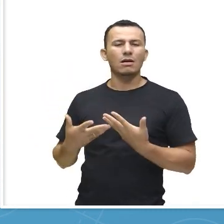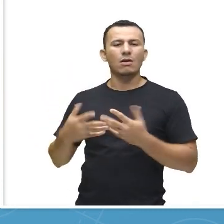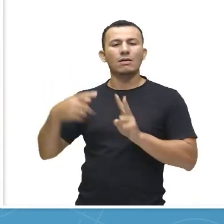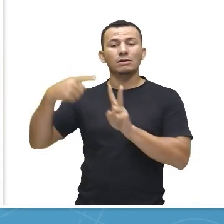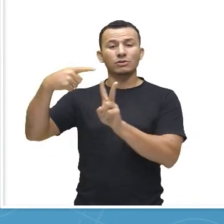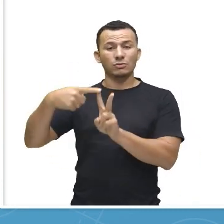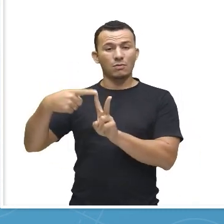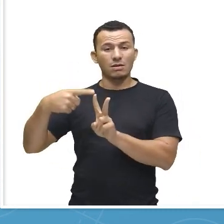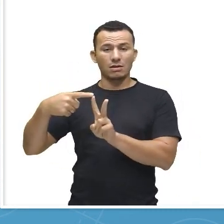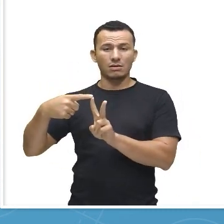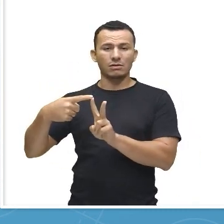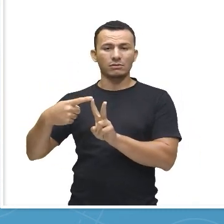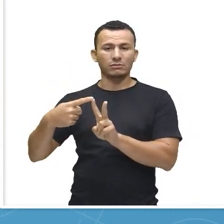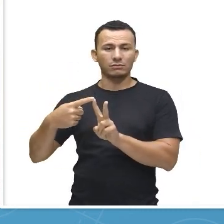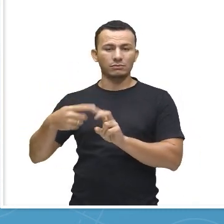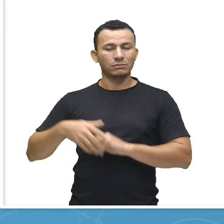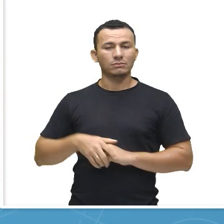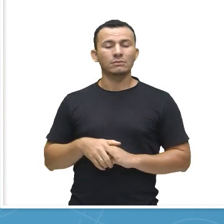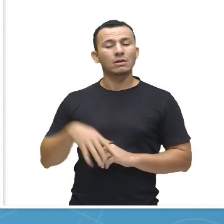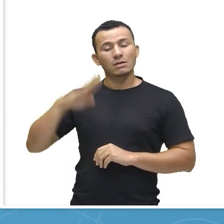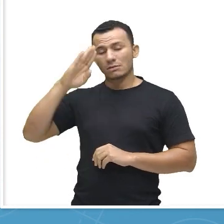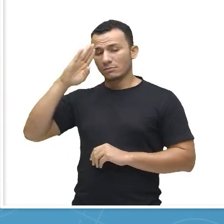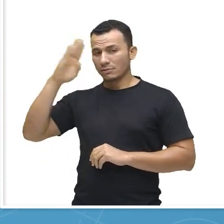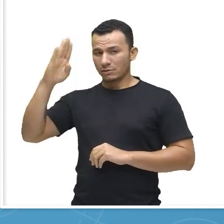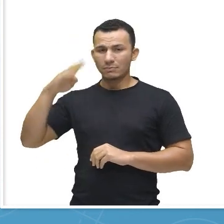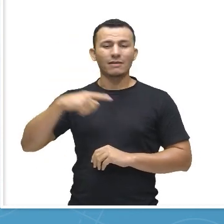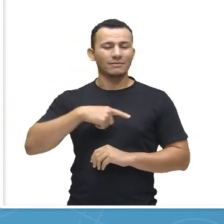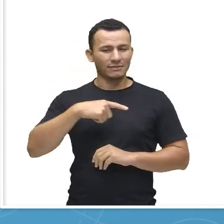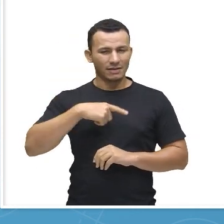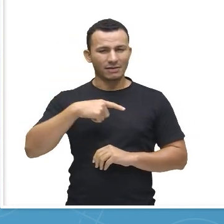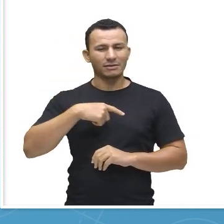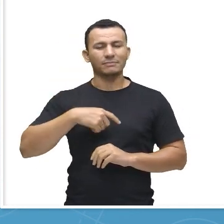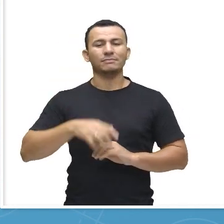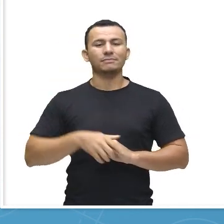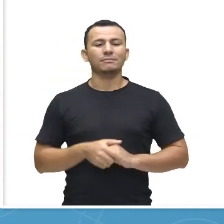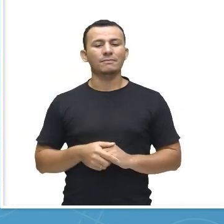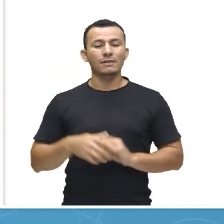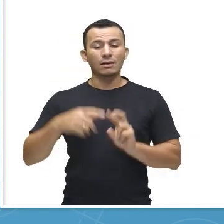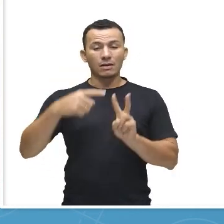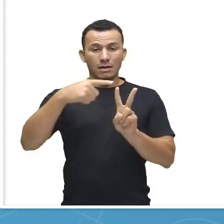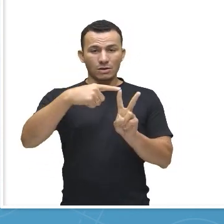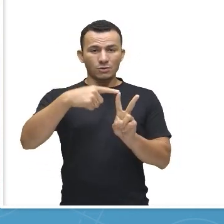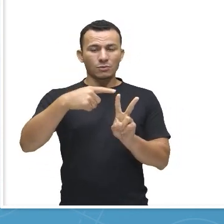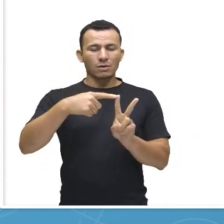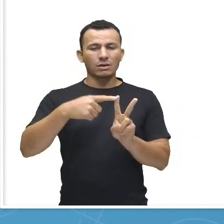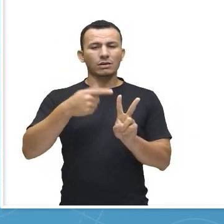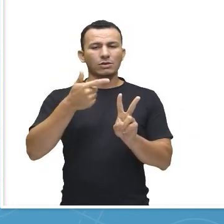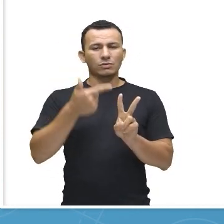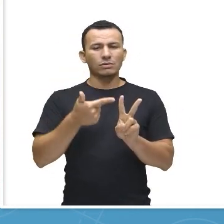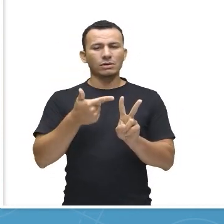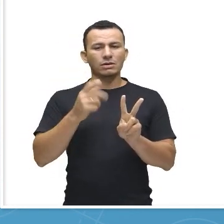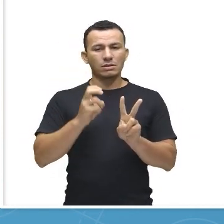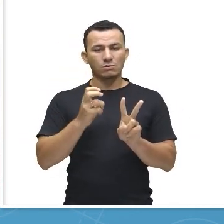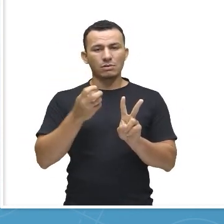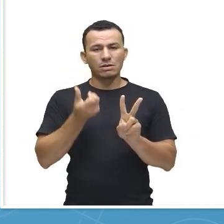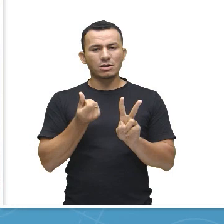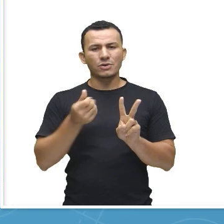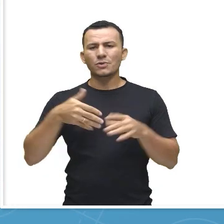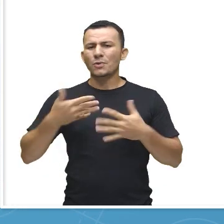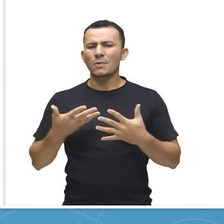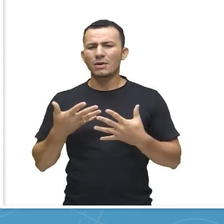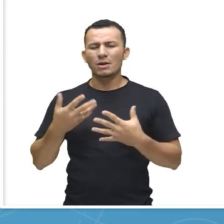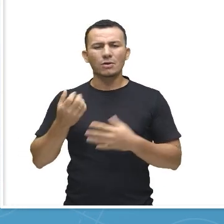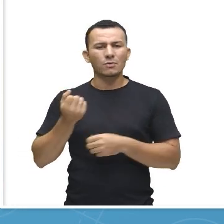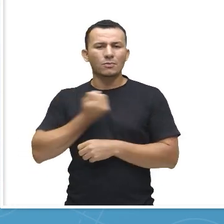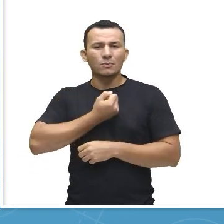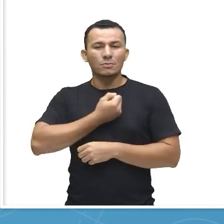saber as principais raízes quadradas, tá, pessoal? Então, a raiz quadrada de 256